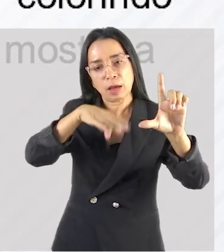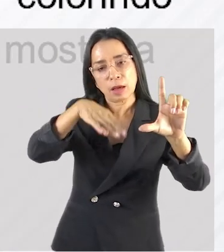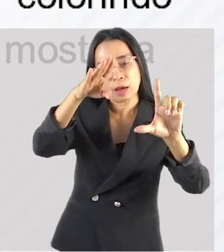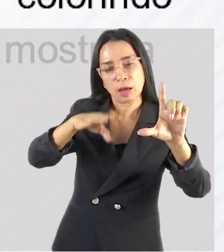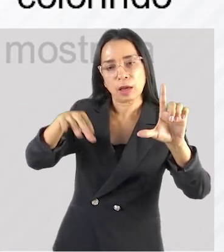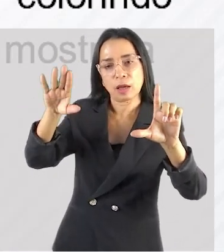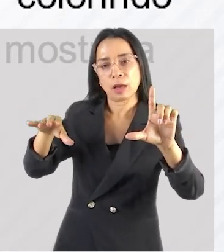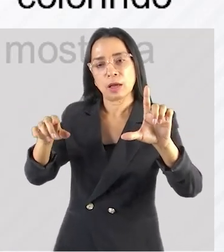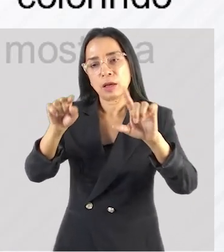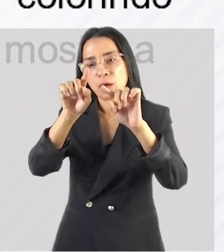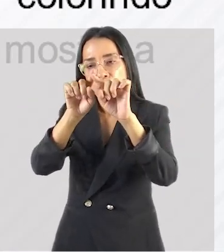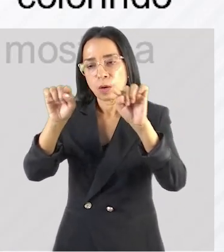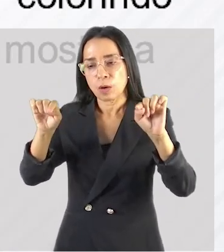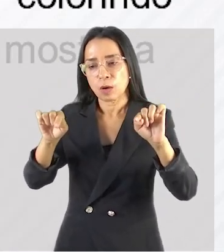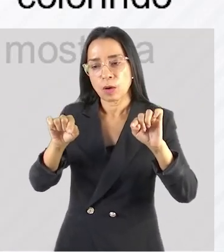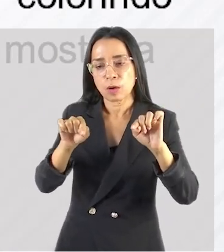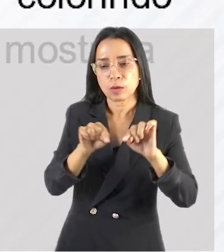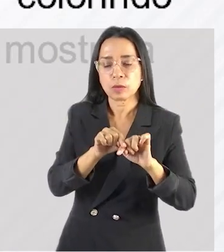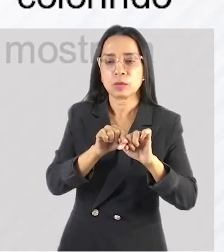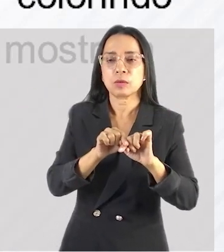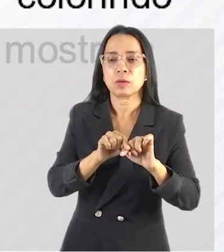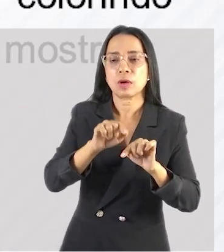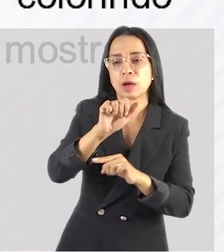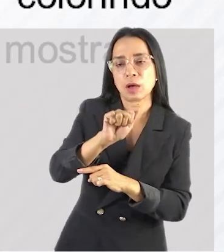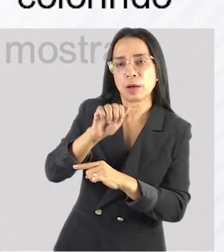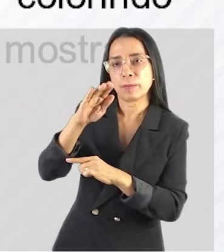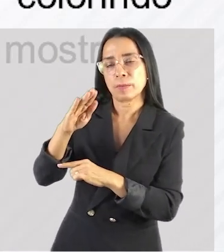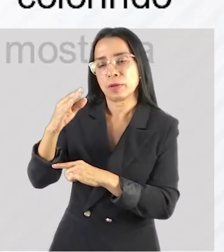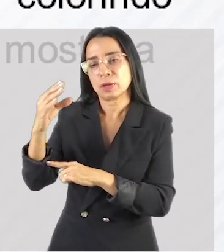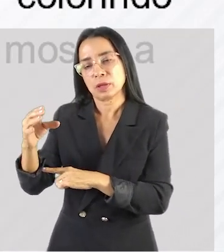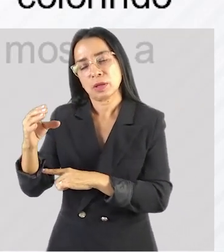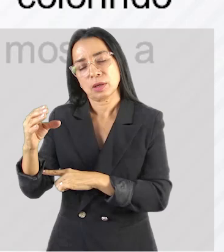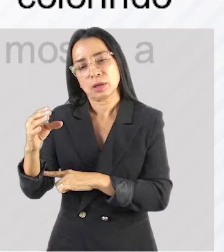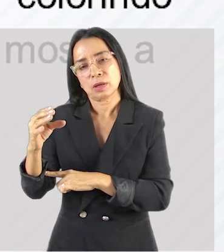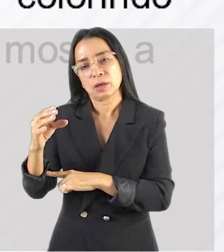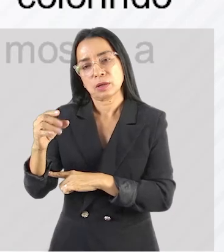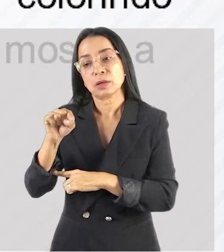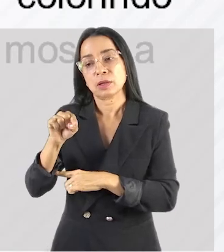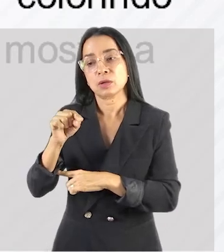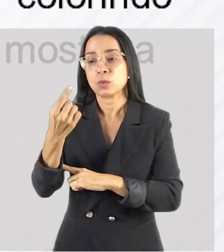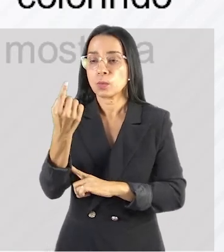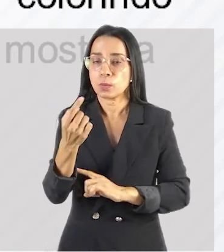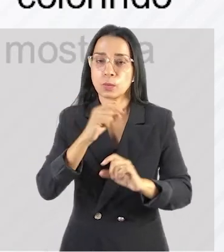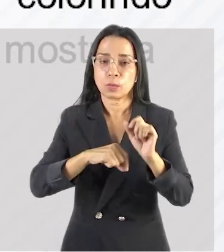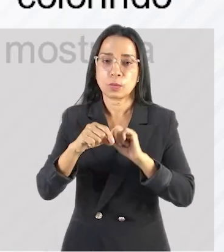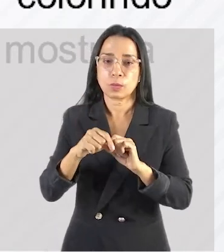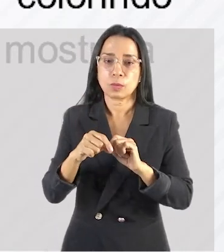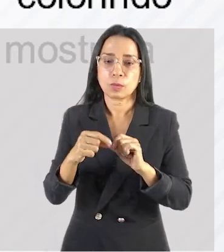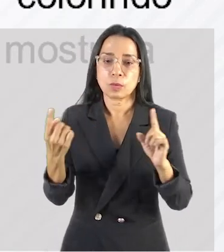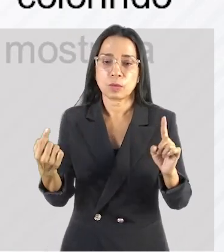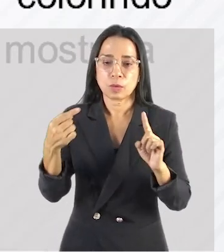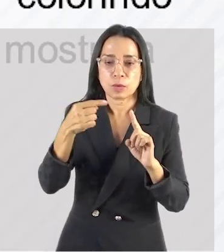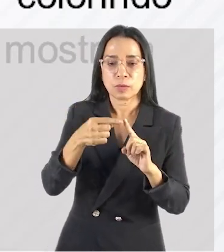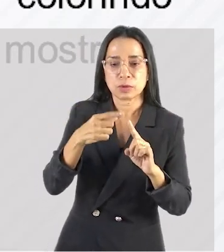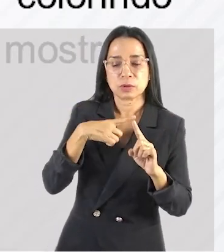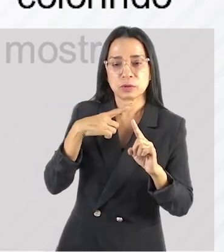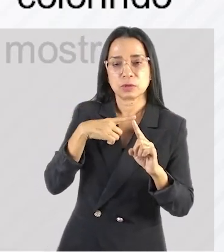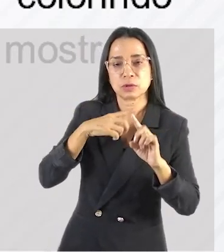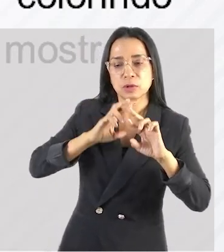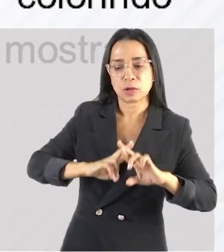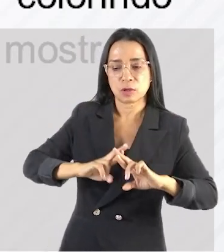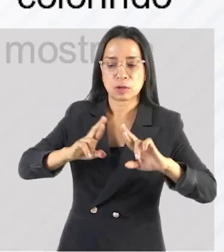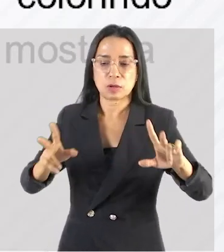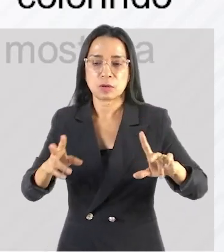equilátero ABC, de lado 1. Com o objetivo de dar um efeito diferente em sua obra, o